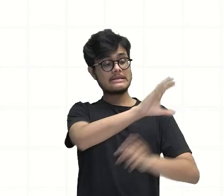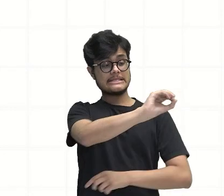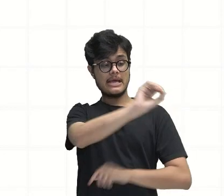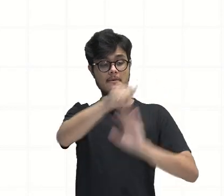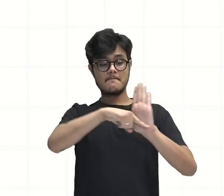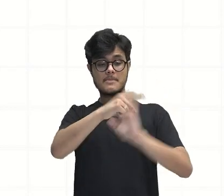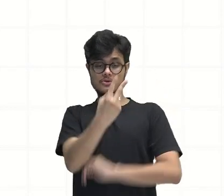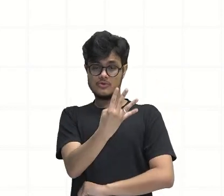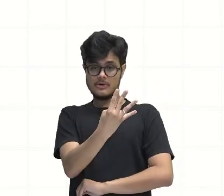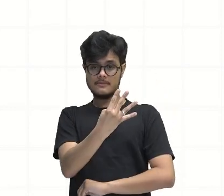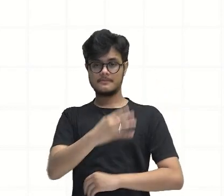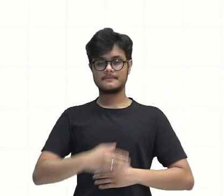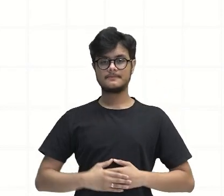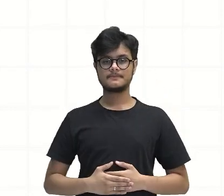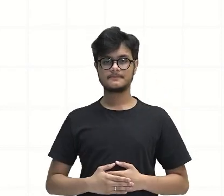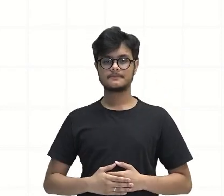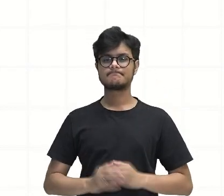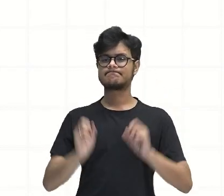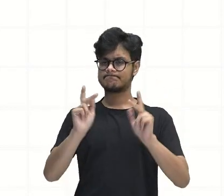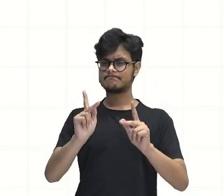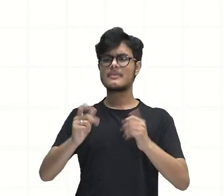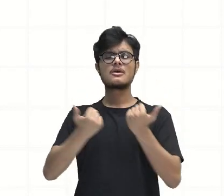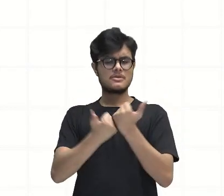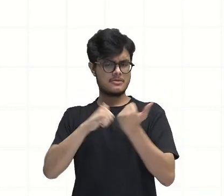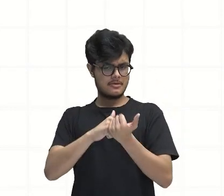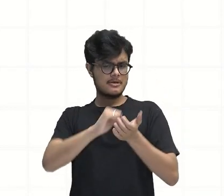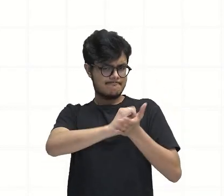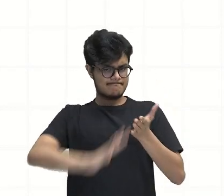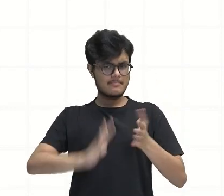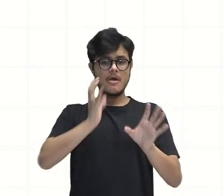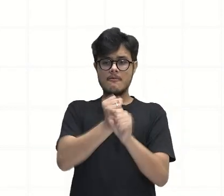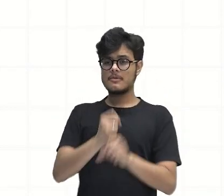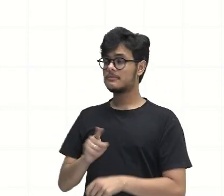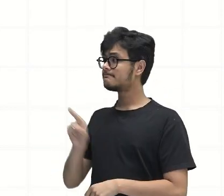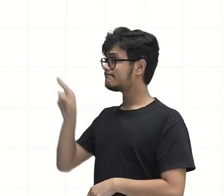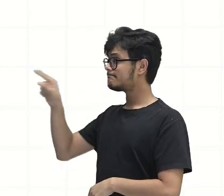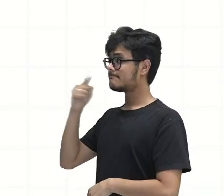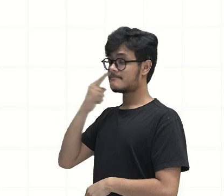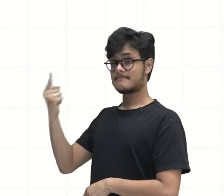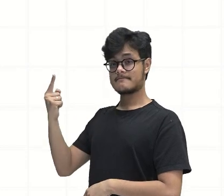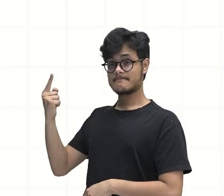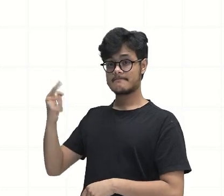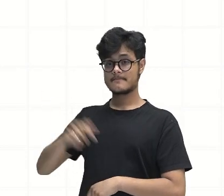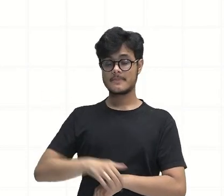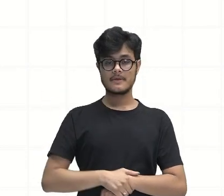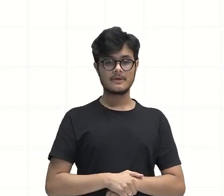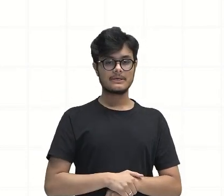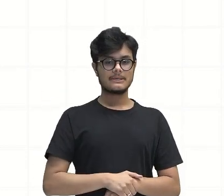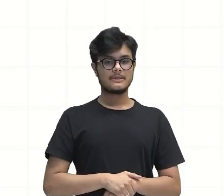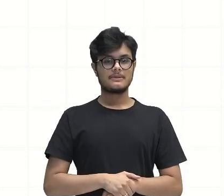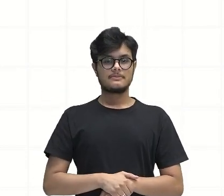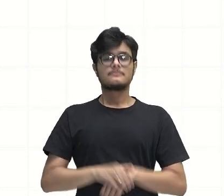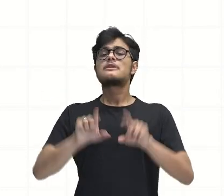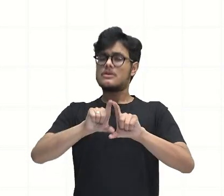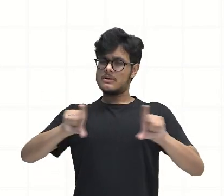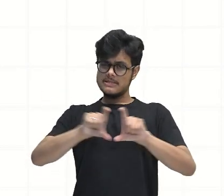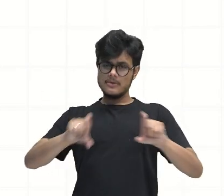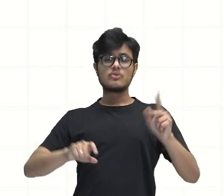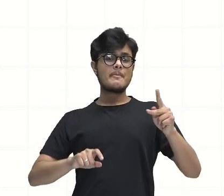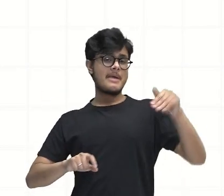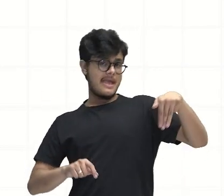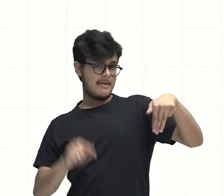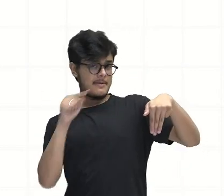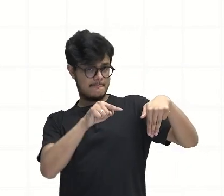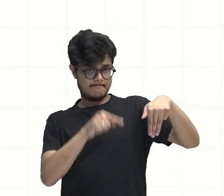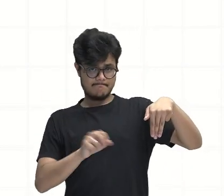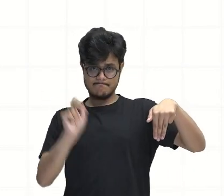menos 4. Então, eu devo substituir aqui, ó, na minha equação do ponto médio, né? Da minha